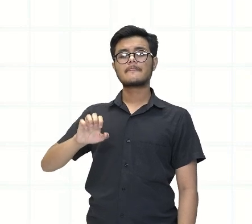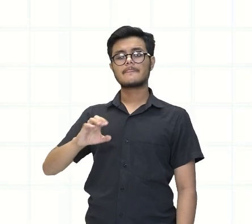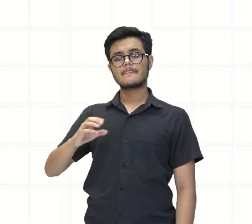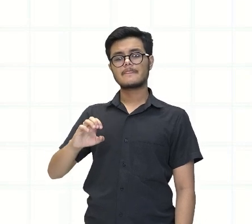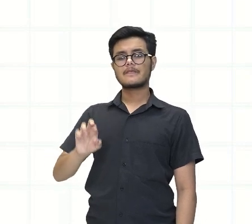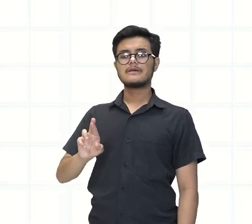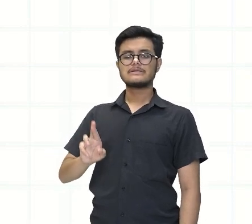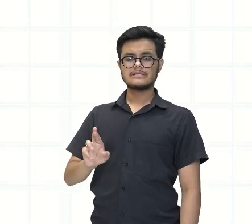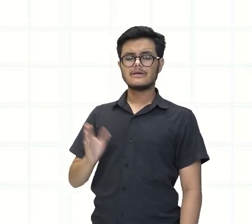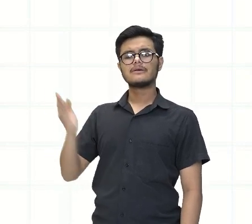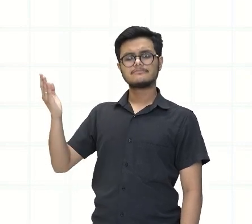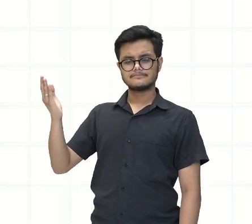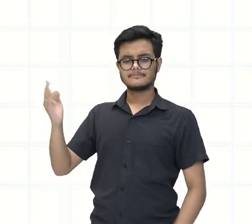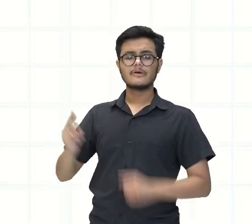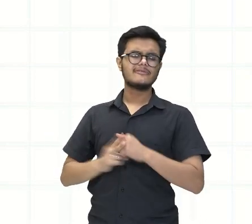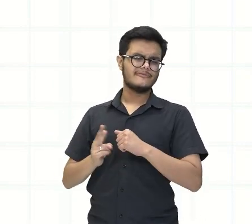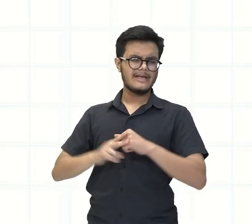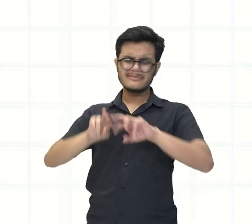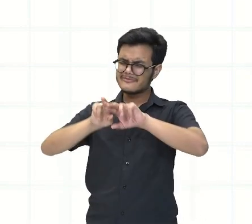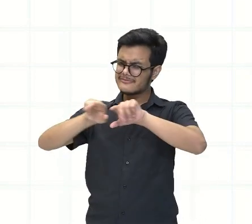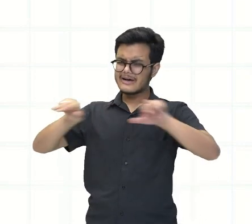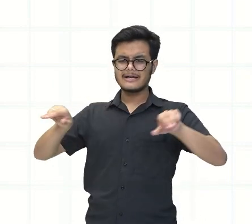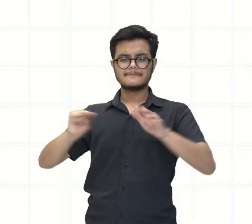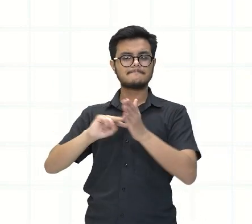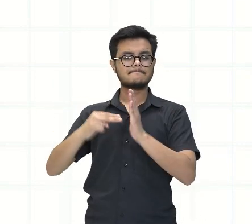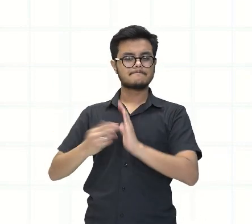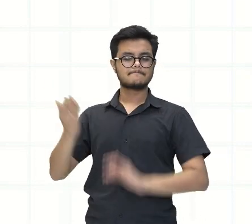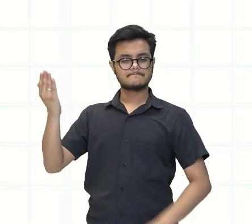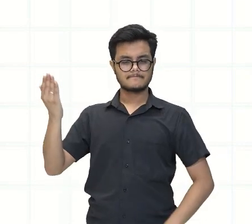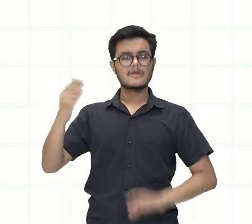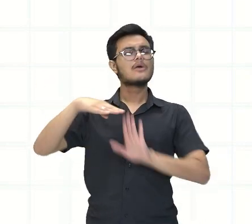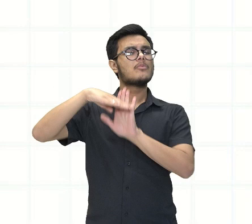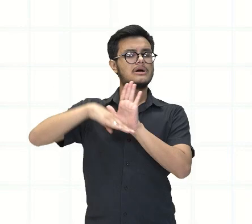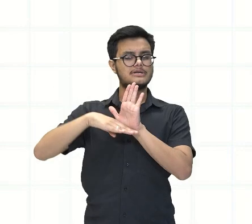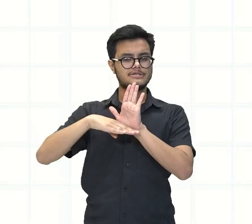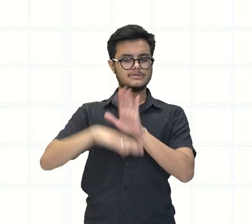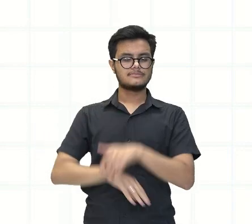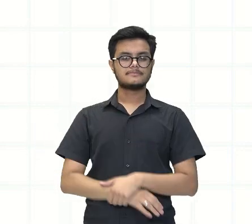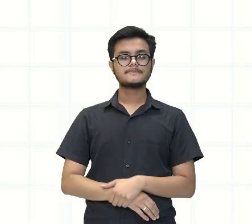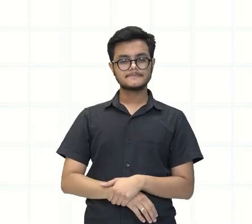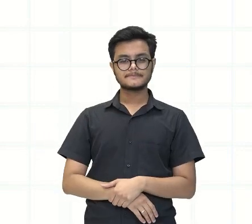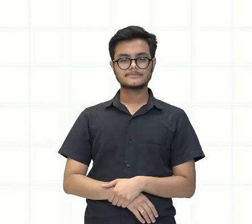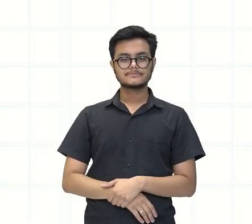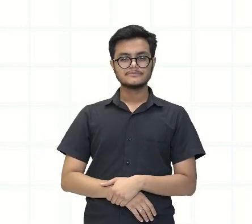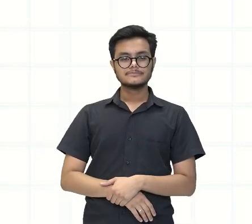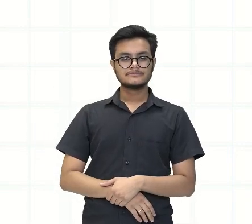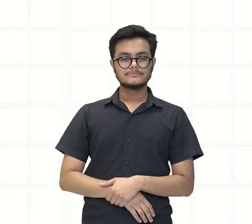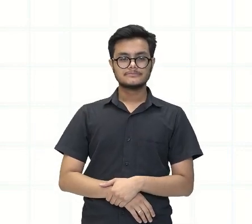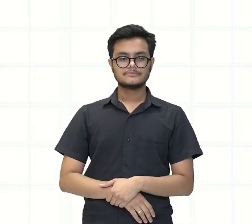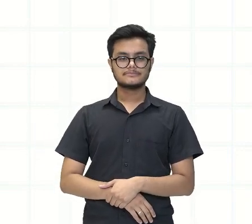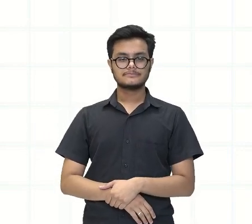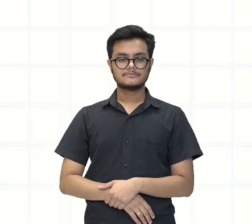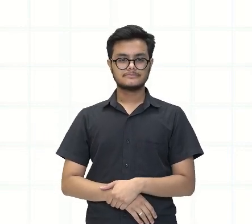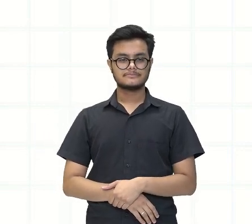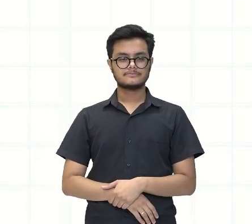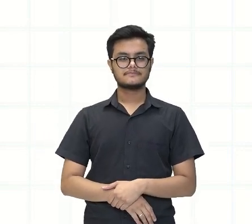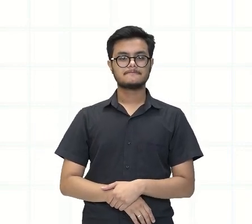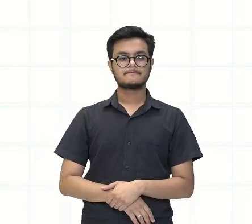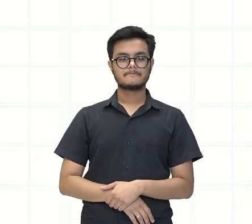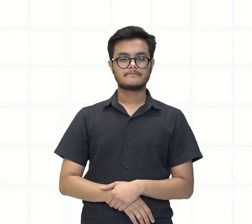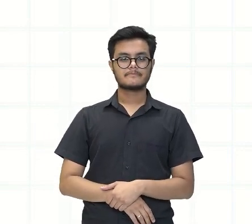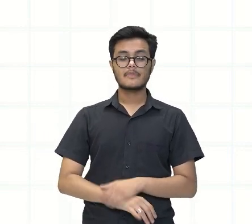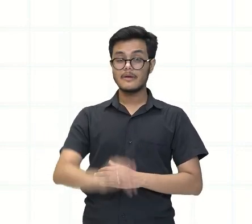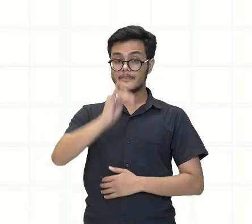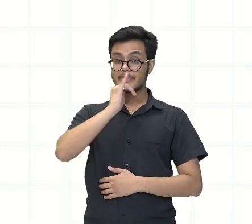andar, continuar, viver, virar. Em geral, se lista estes verbos. E sim,